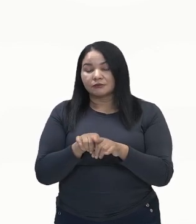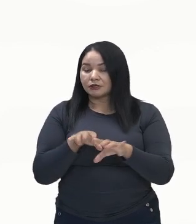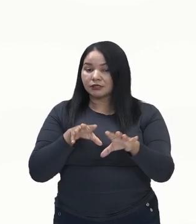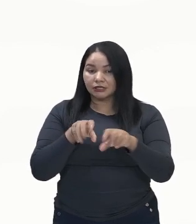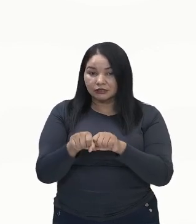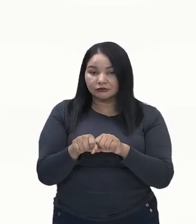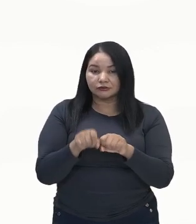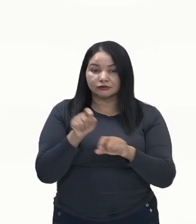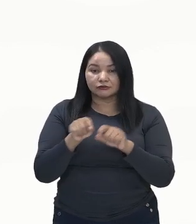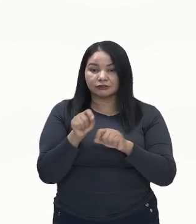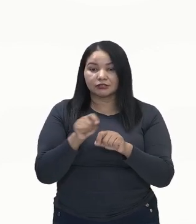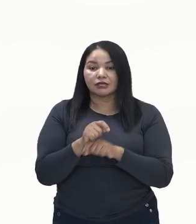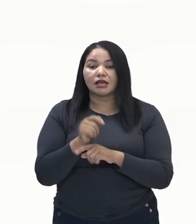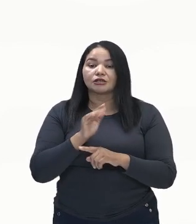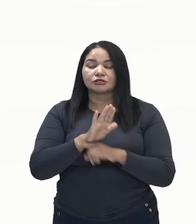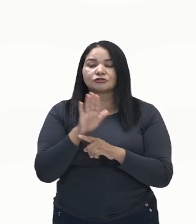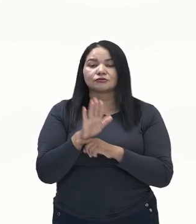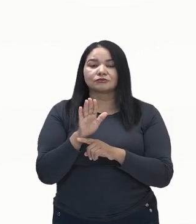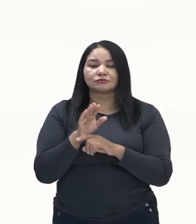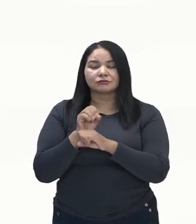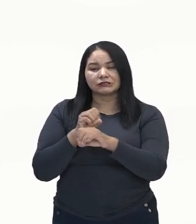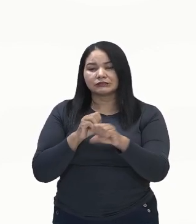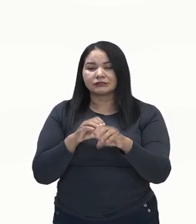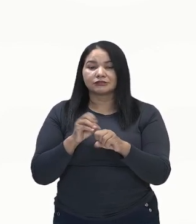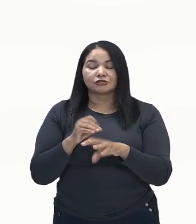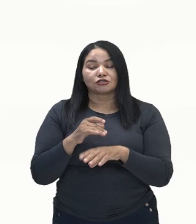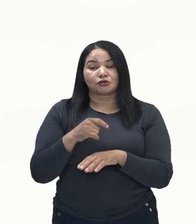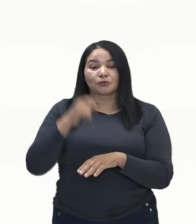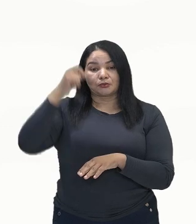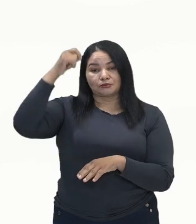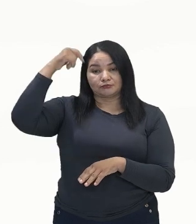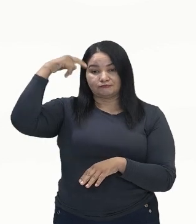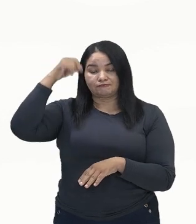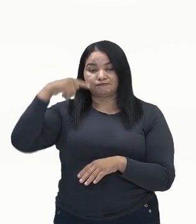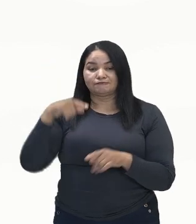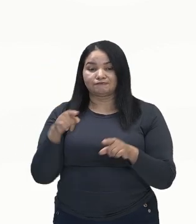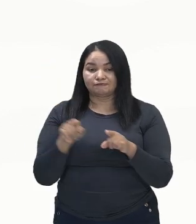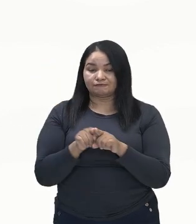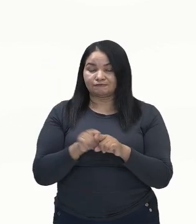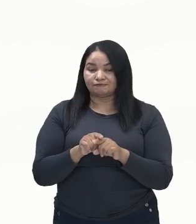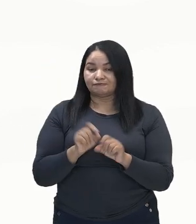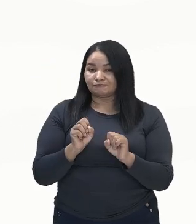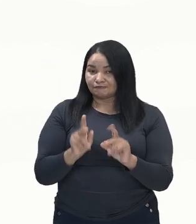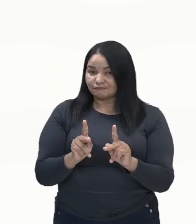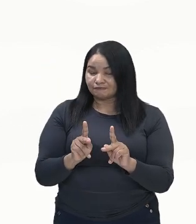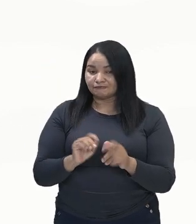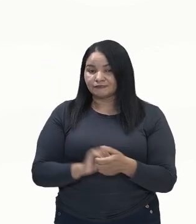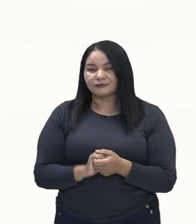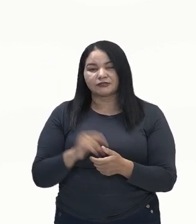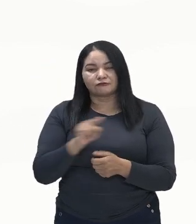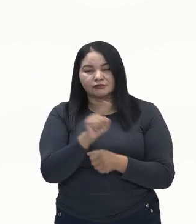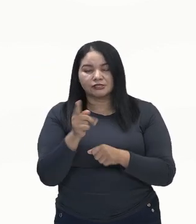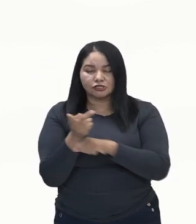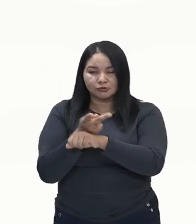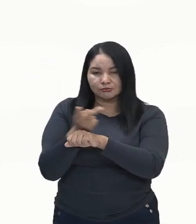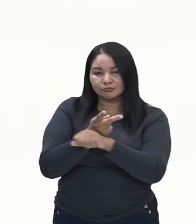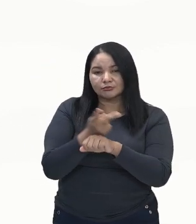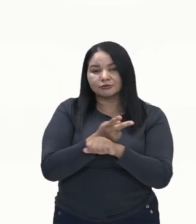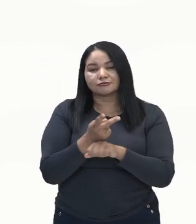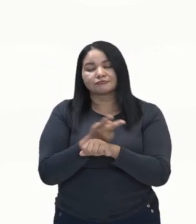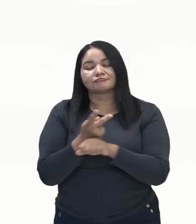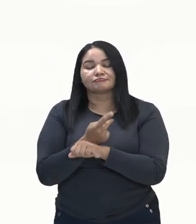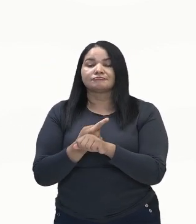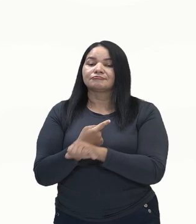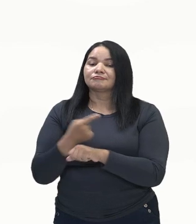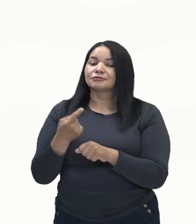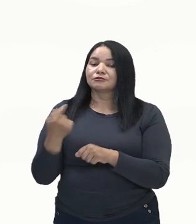ali o acesso dos jovens à educação superior. Tudo bem? Vão atrás, pesquisem sobre, tá? É importante